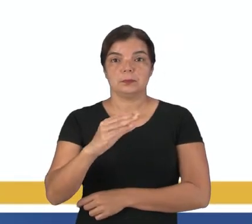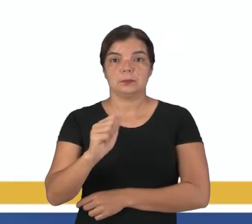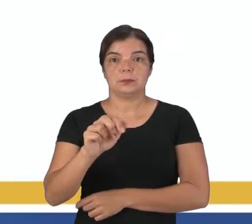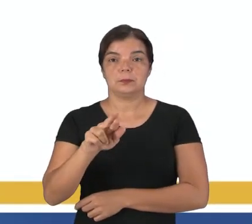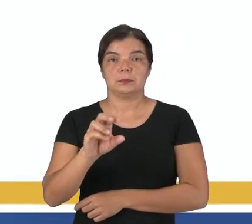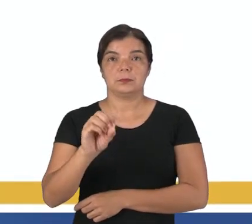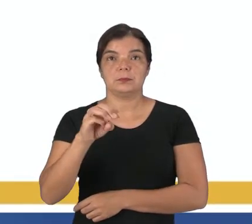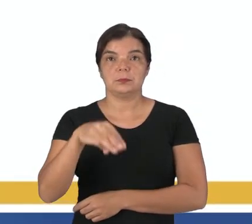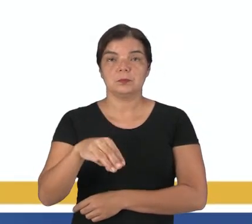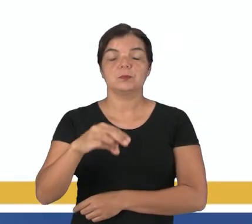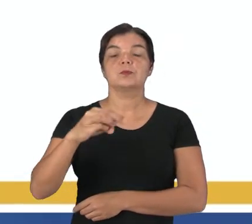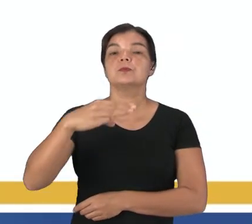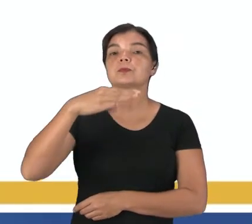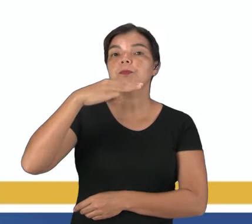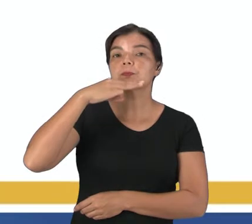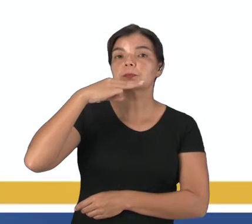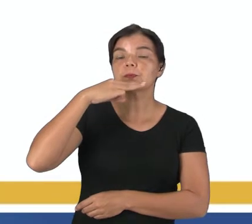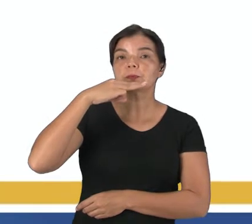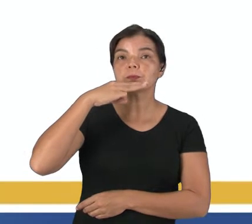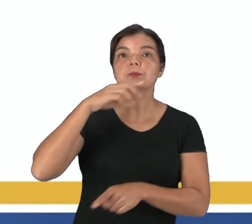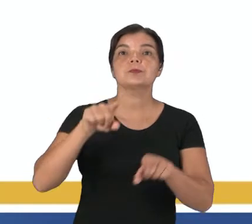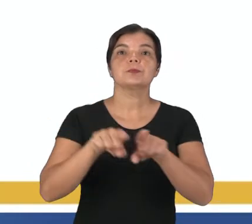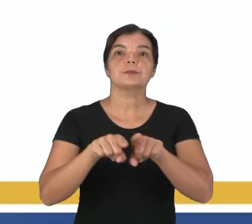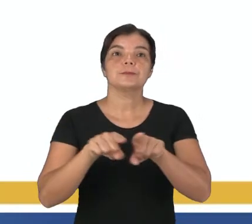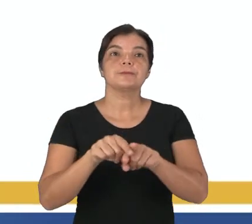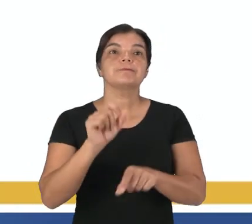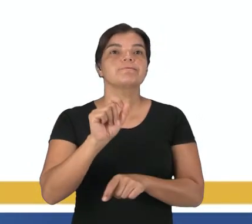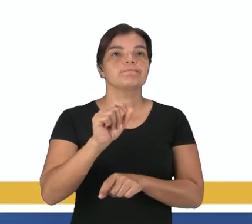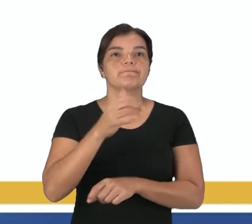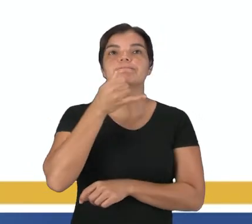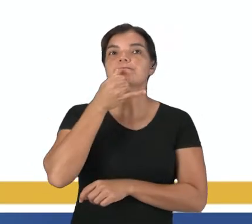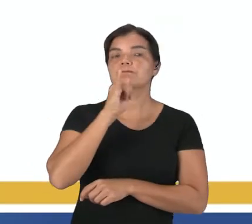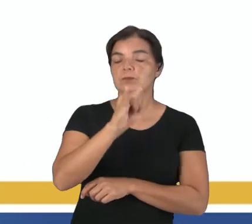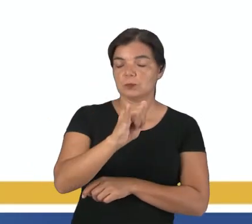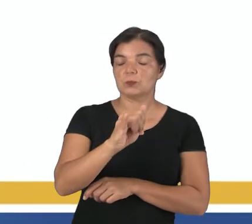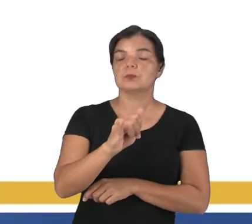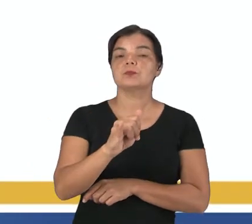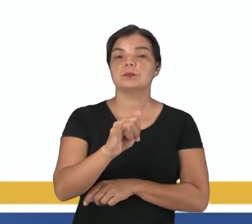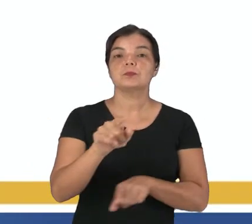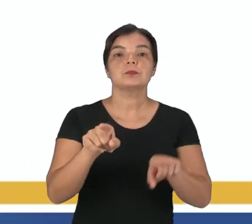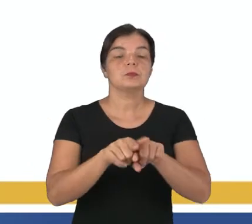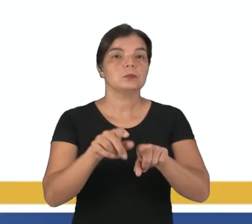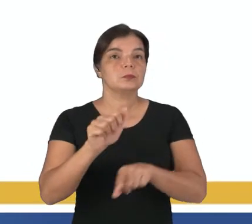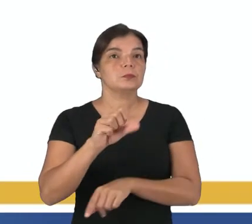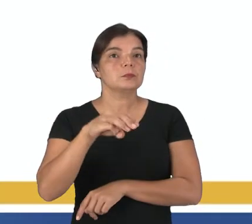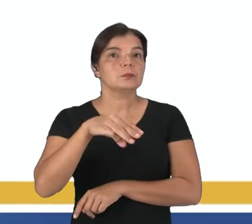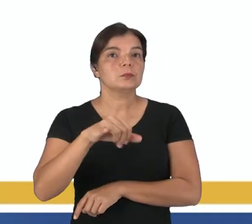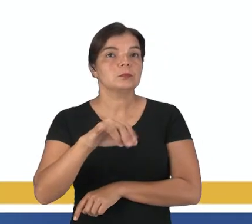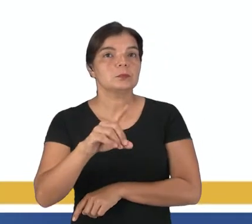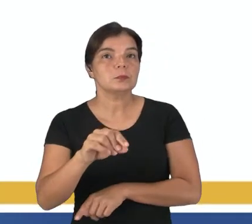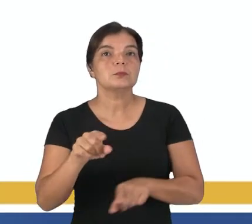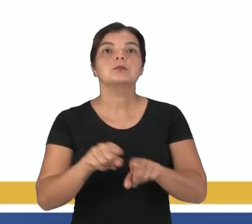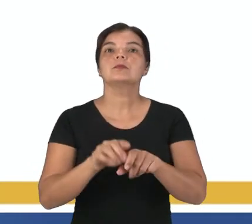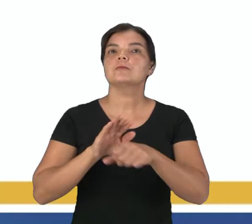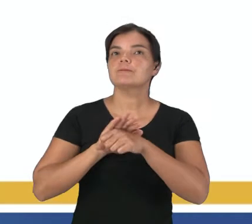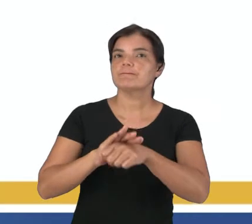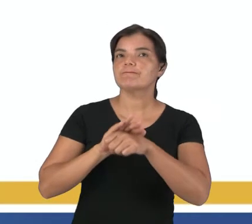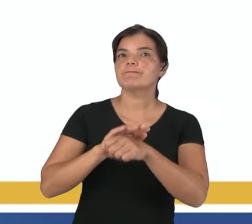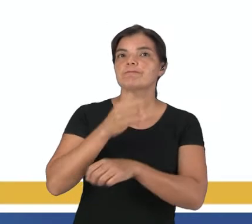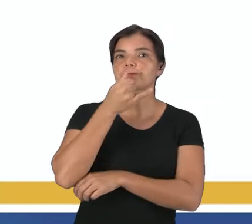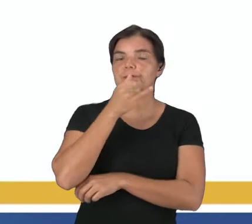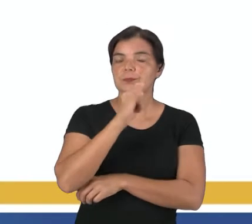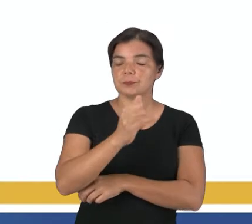sacarose né que é o açúcar de cana O que são energias que são elementos energéticos também podemos citar o